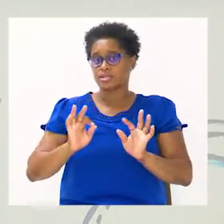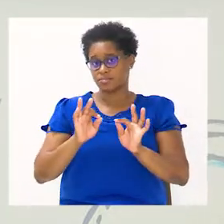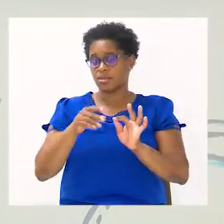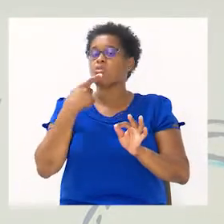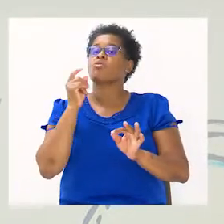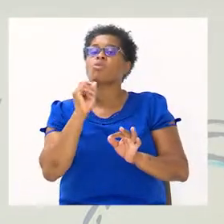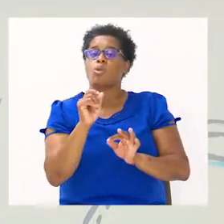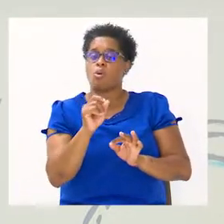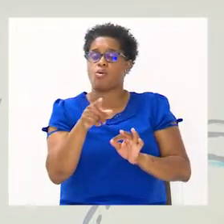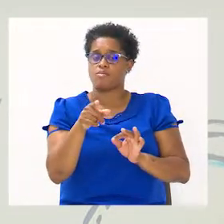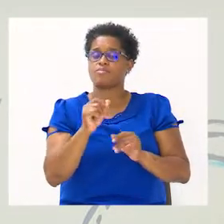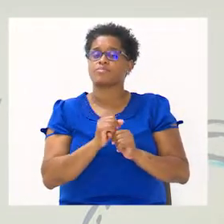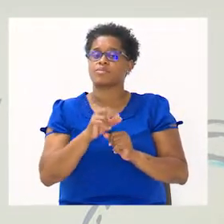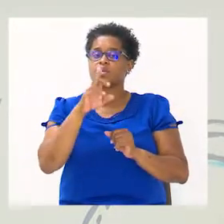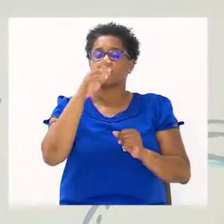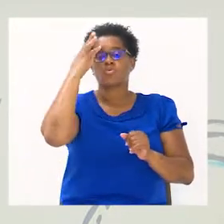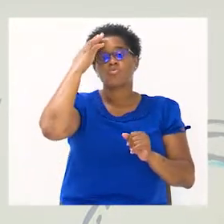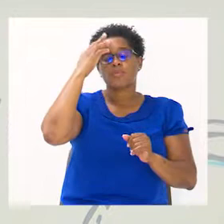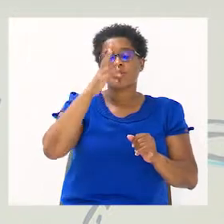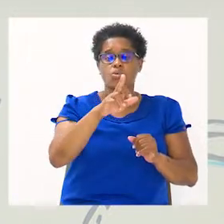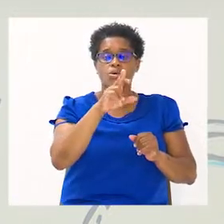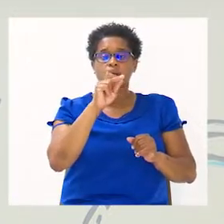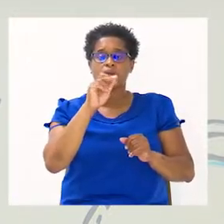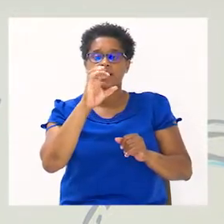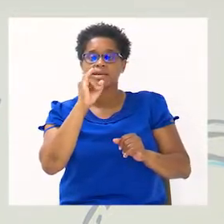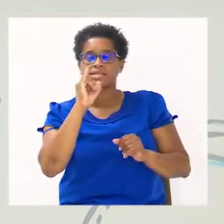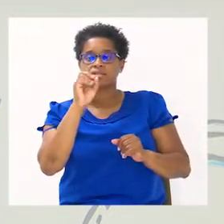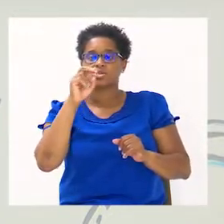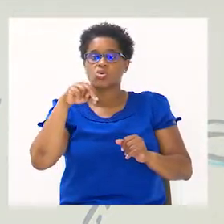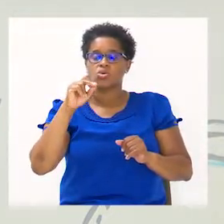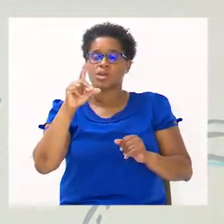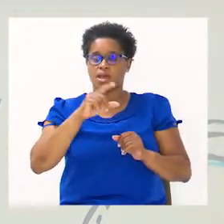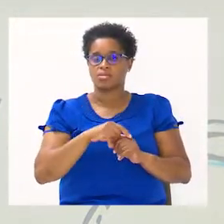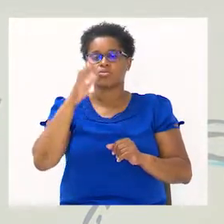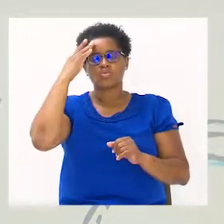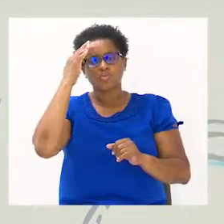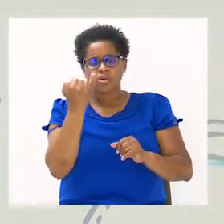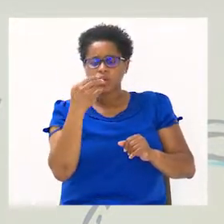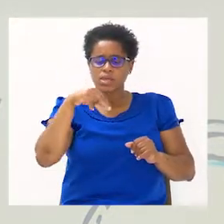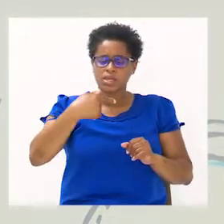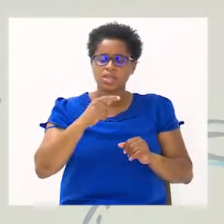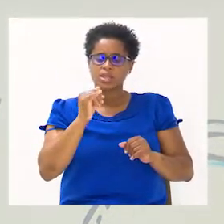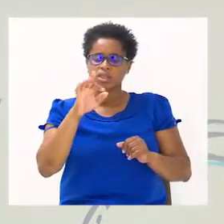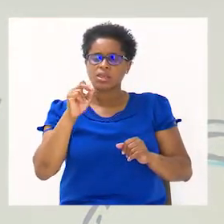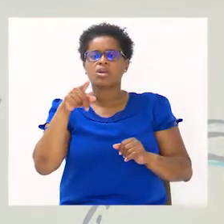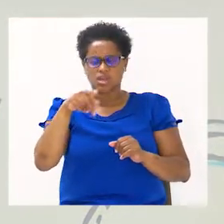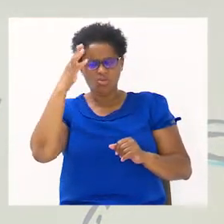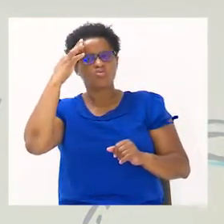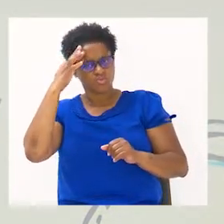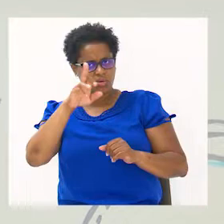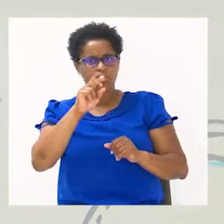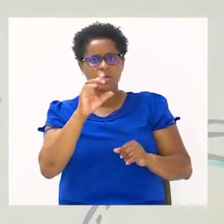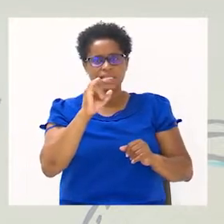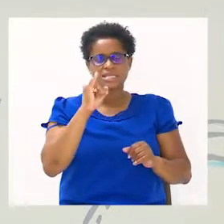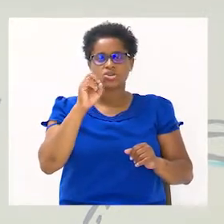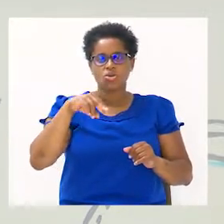chamamos de número racional. Um número inteiro é um número racional.